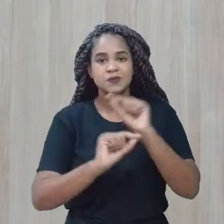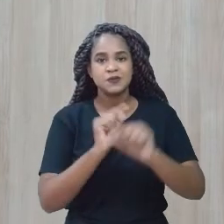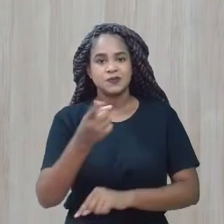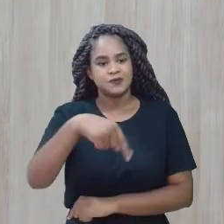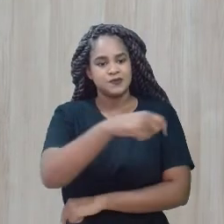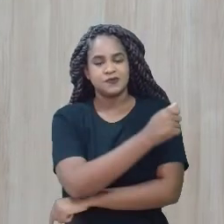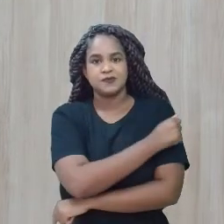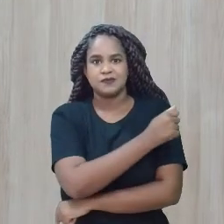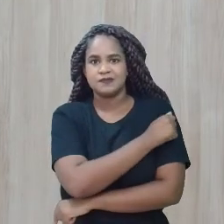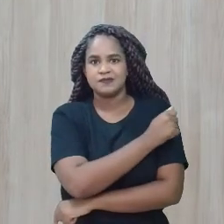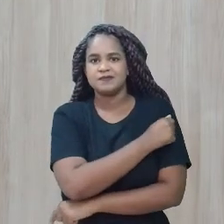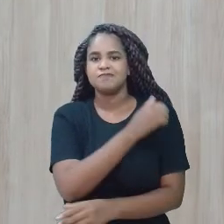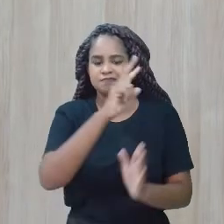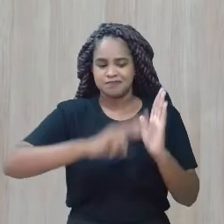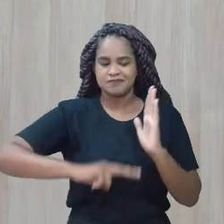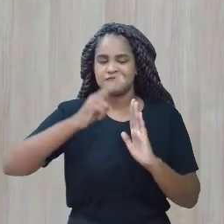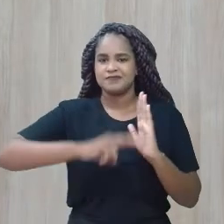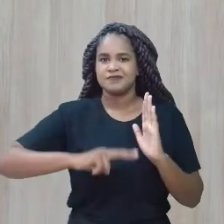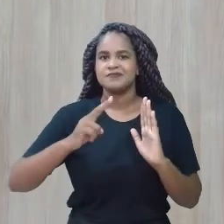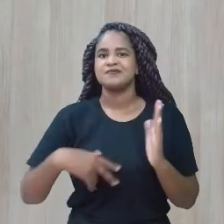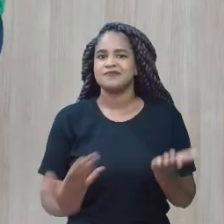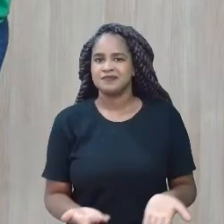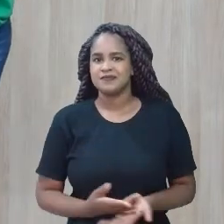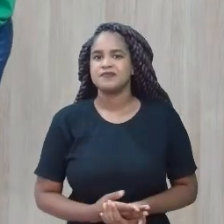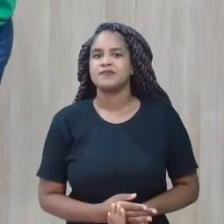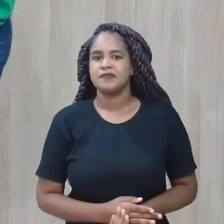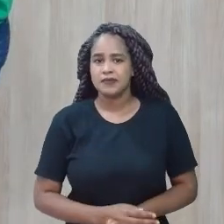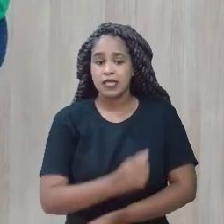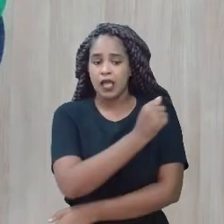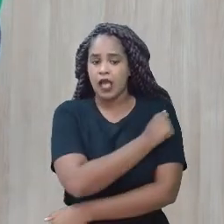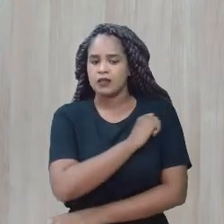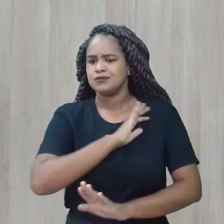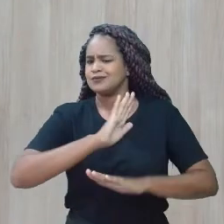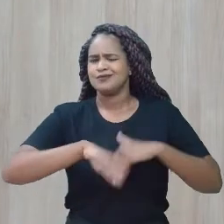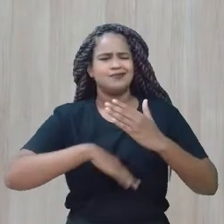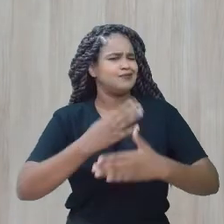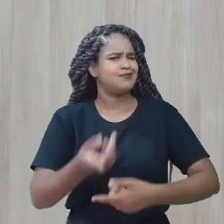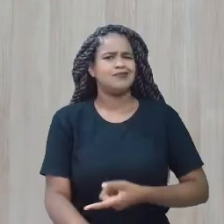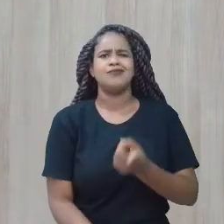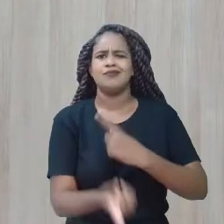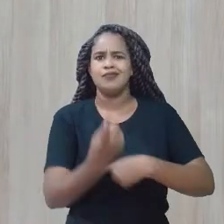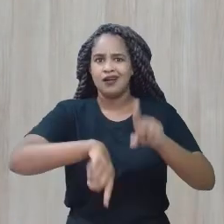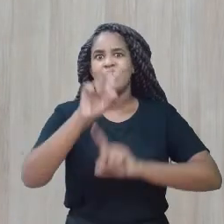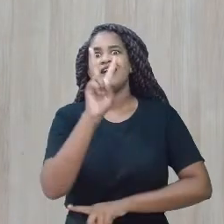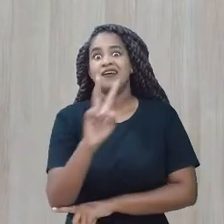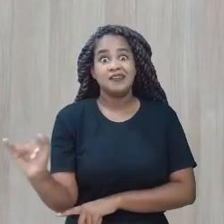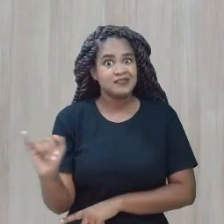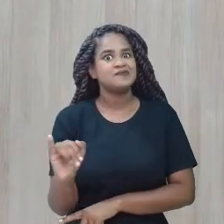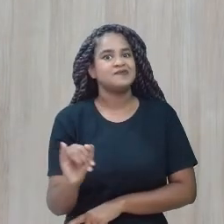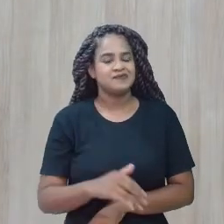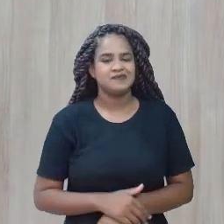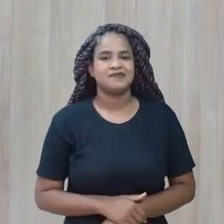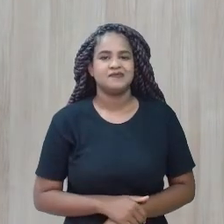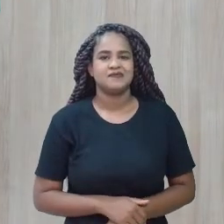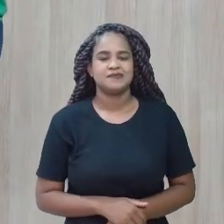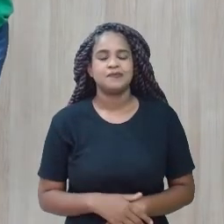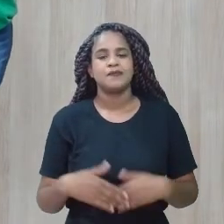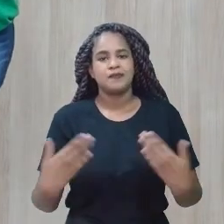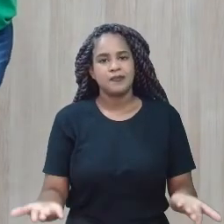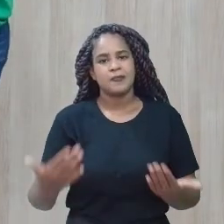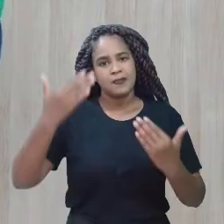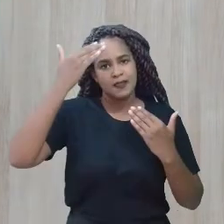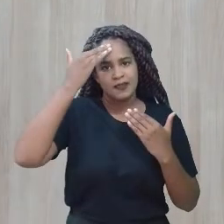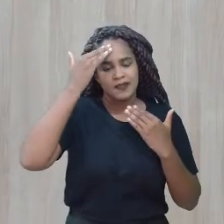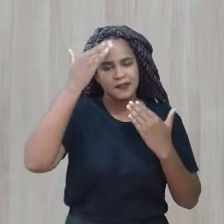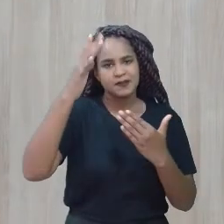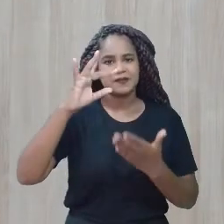que ele é leitor. Eu sei que este aluno vai crescer e crescer muito. Então, eu